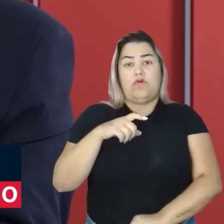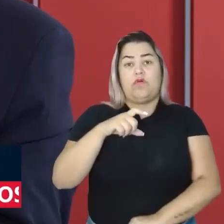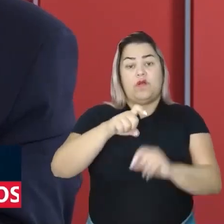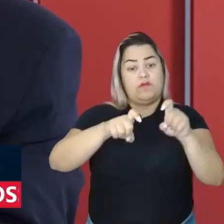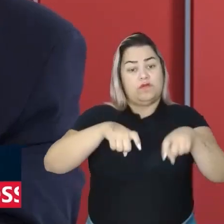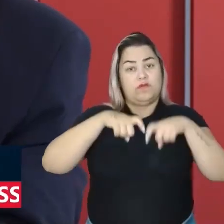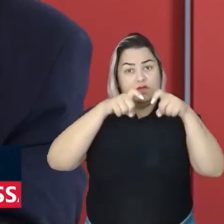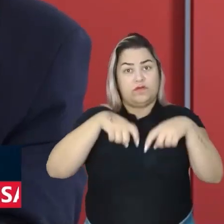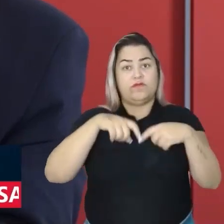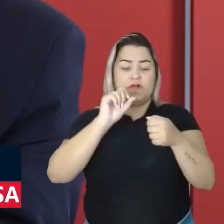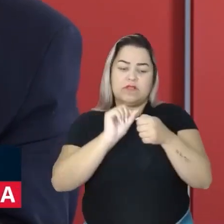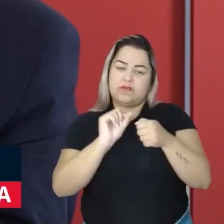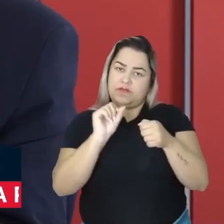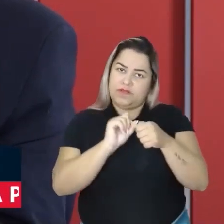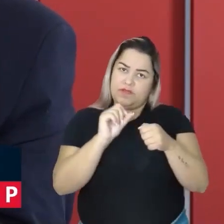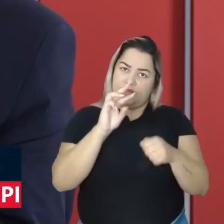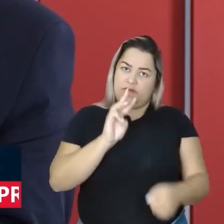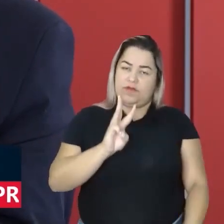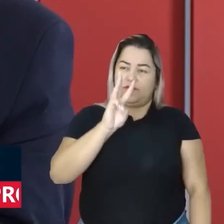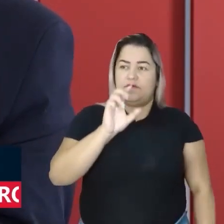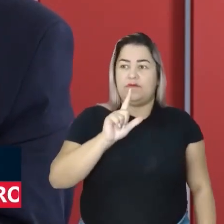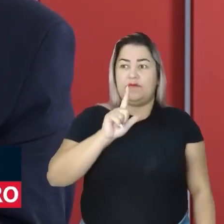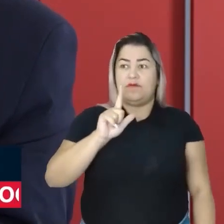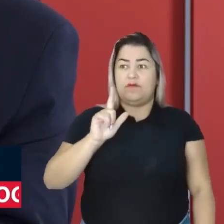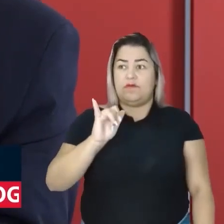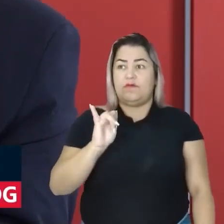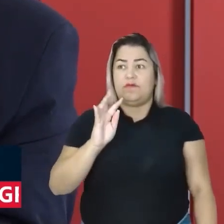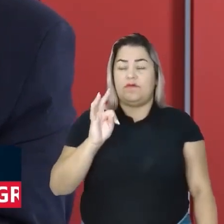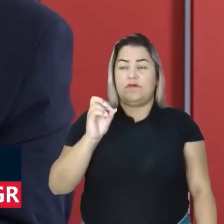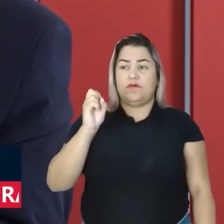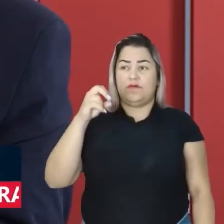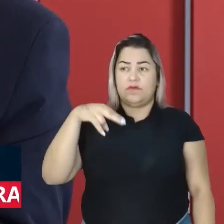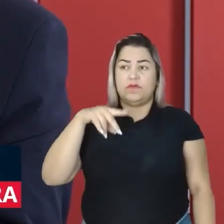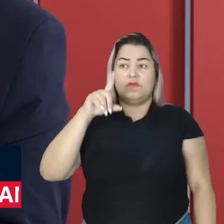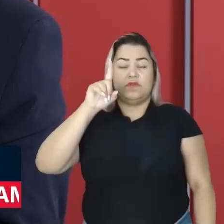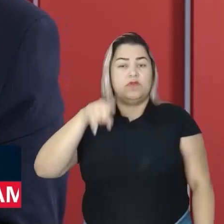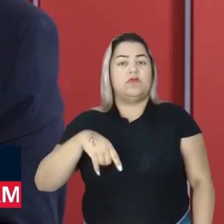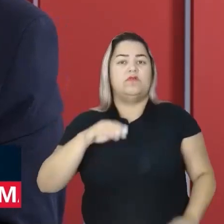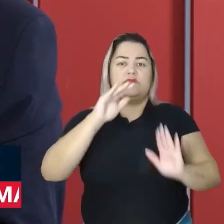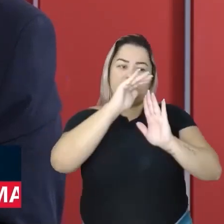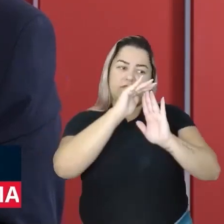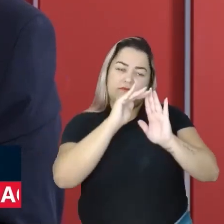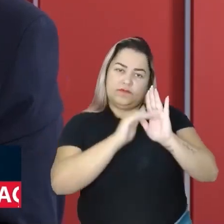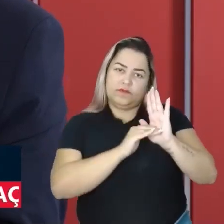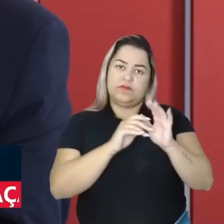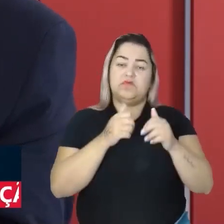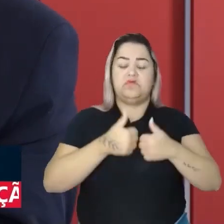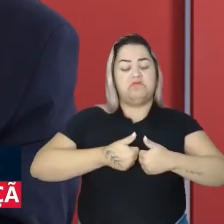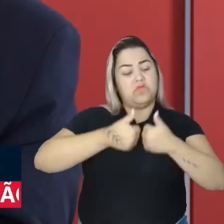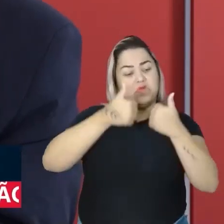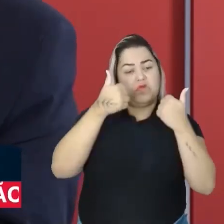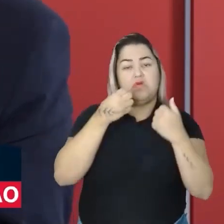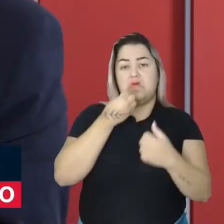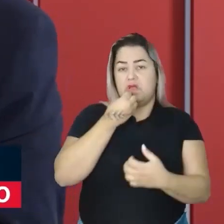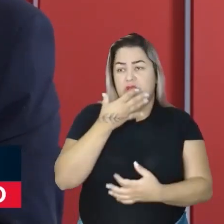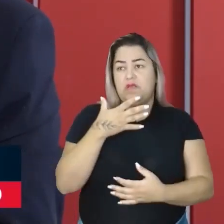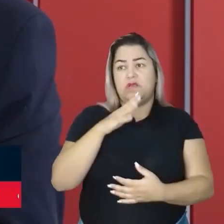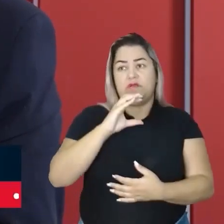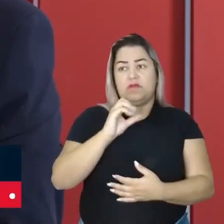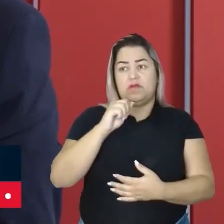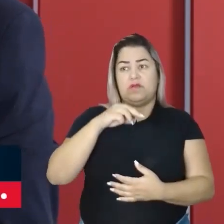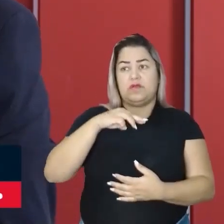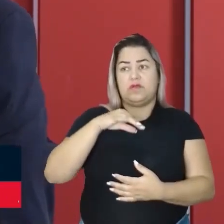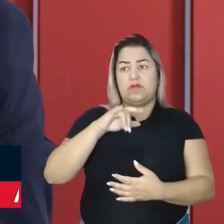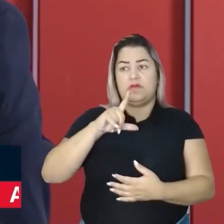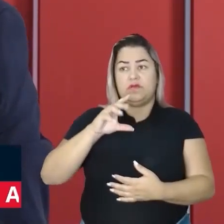produzir. O Wellington Dias tem que garantir que seja um programa social de altíssima qualidade. O Camilo tem que garantir que